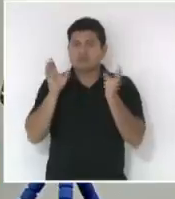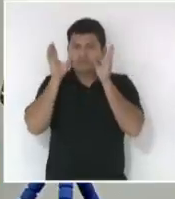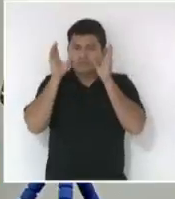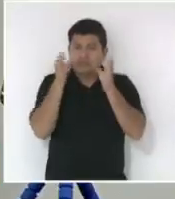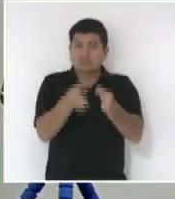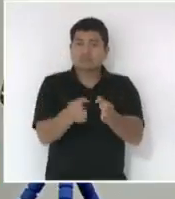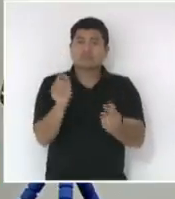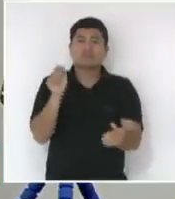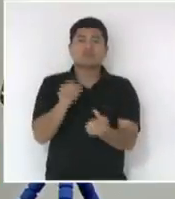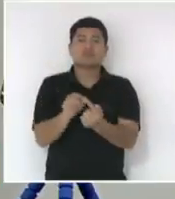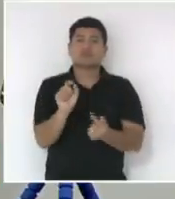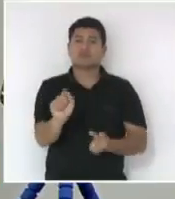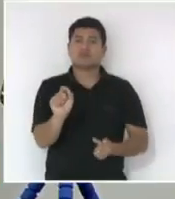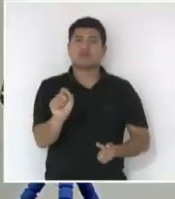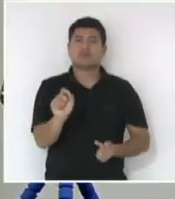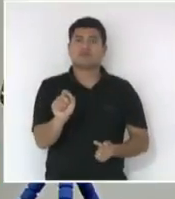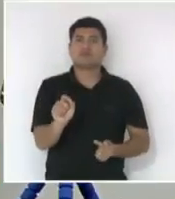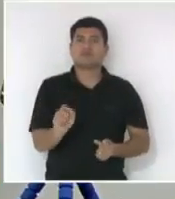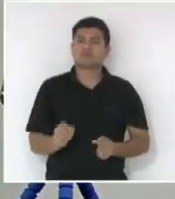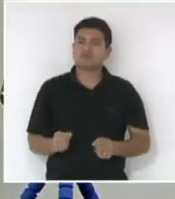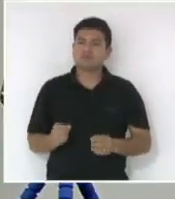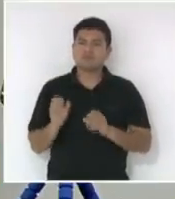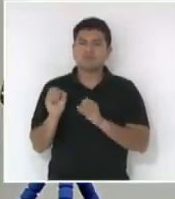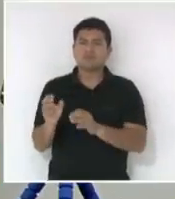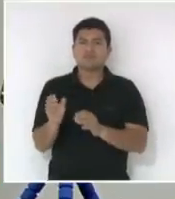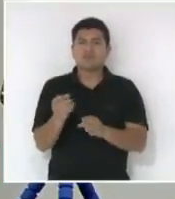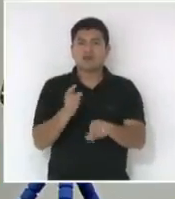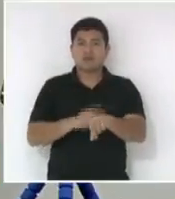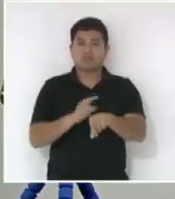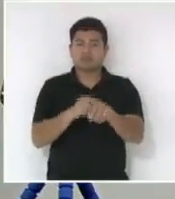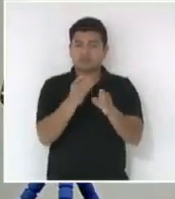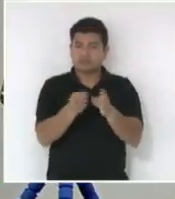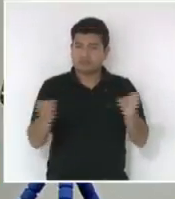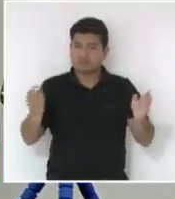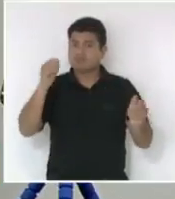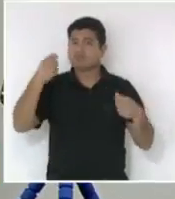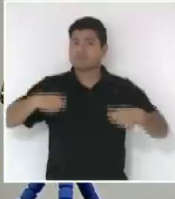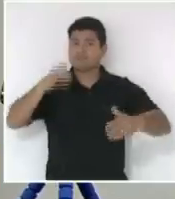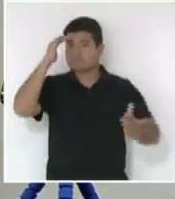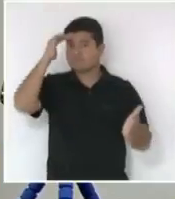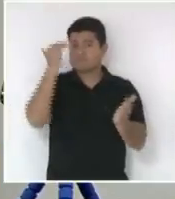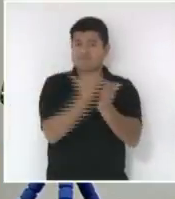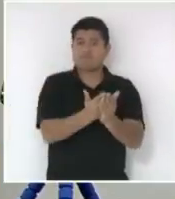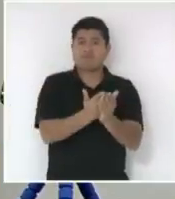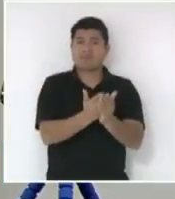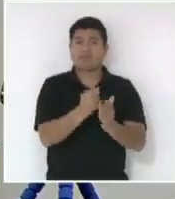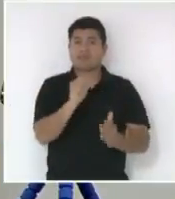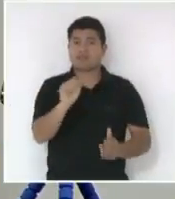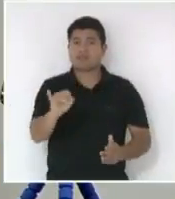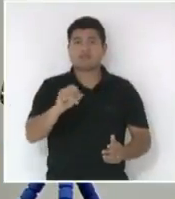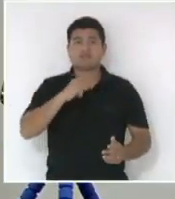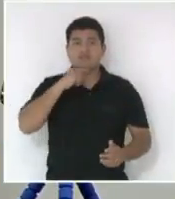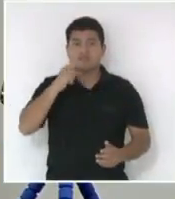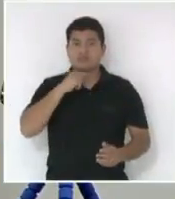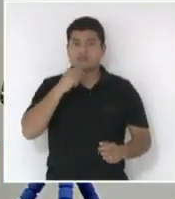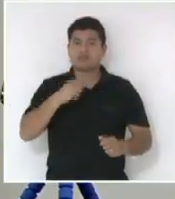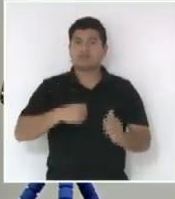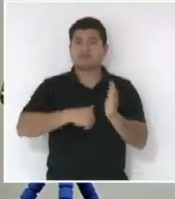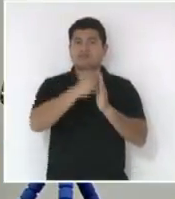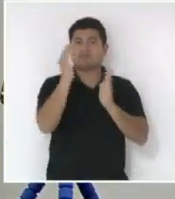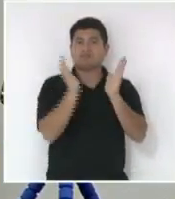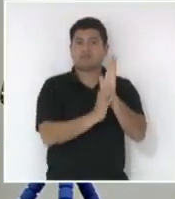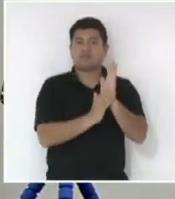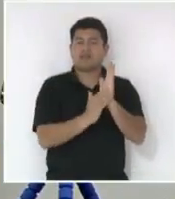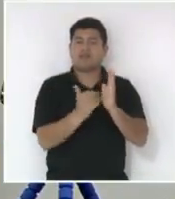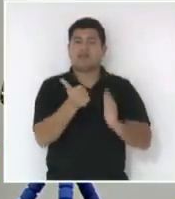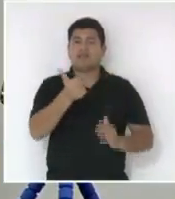orientação, tem prazos que precisam ser cumpridos. Não cumprir pode gerar uma multa de até R$100